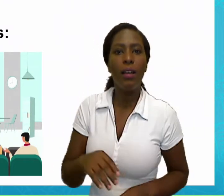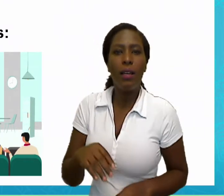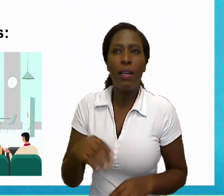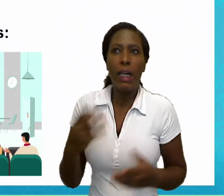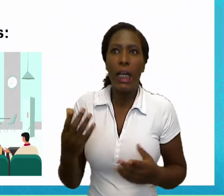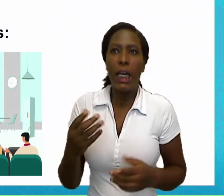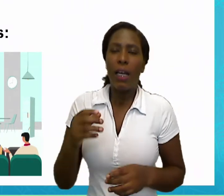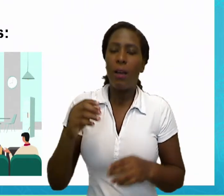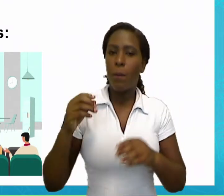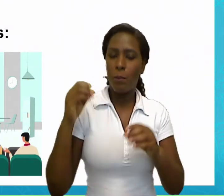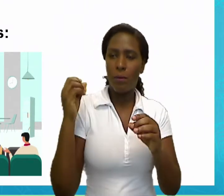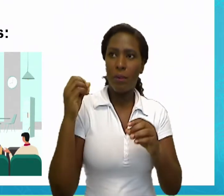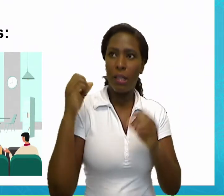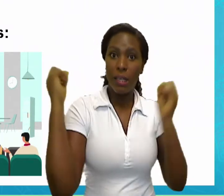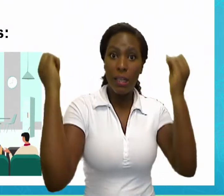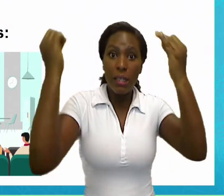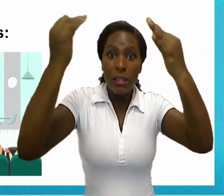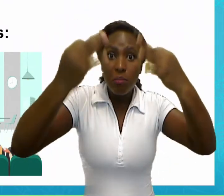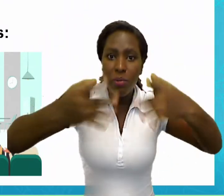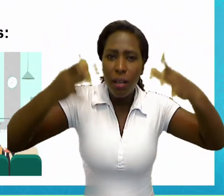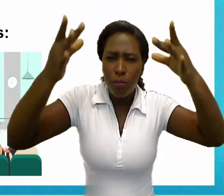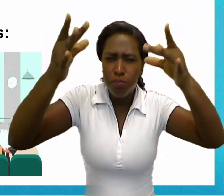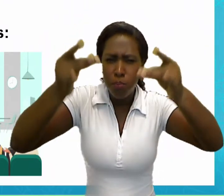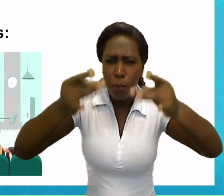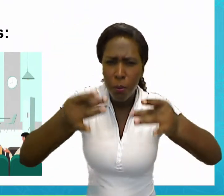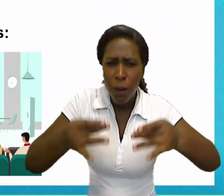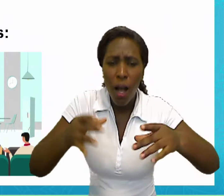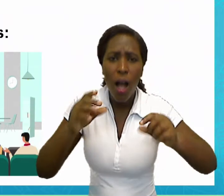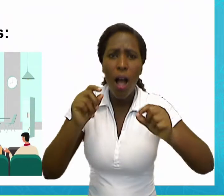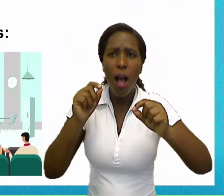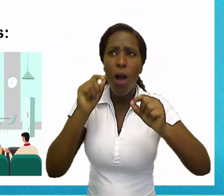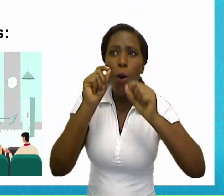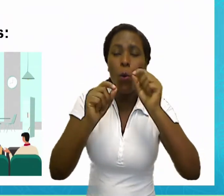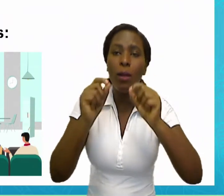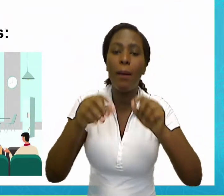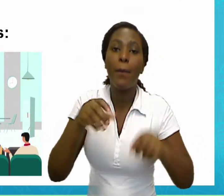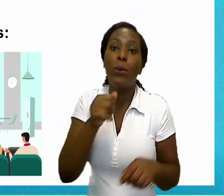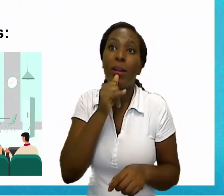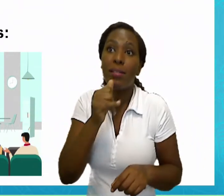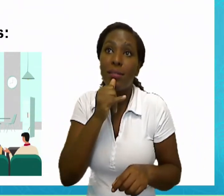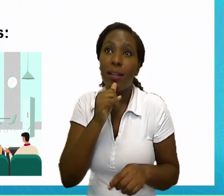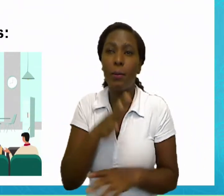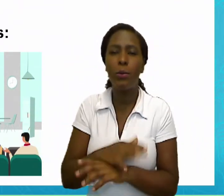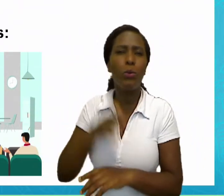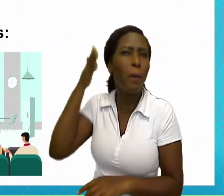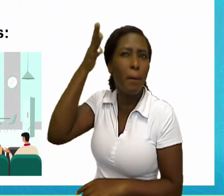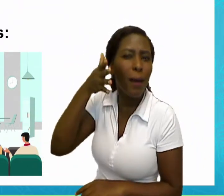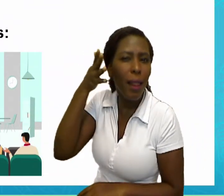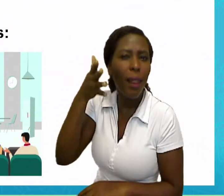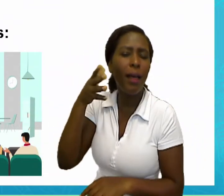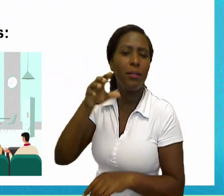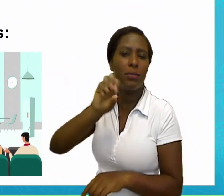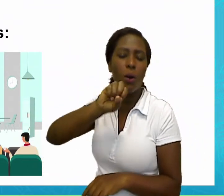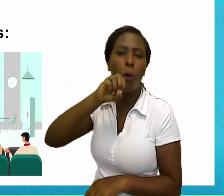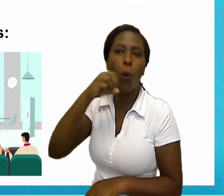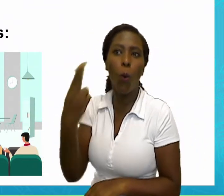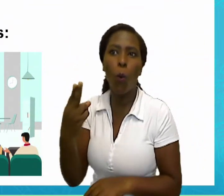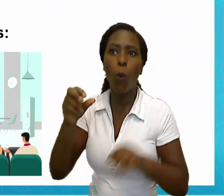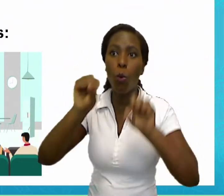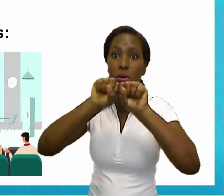comparação. Alguns exemplos, então, desse gênero que vai possuir essas características serão